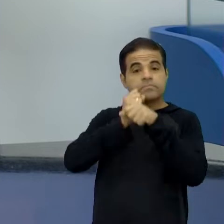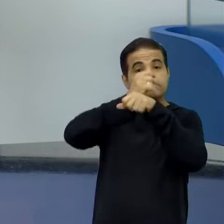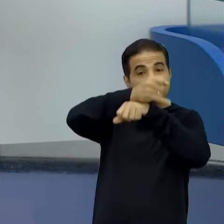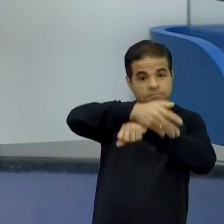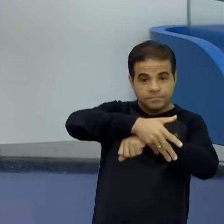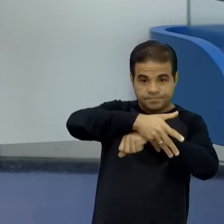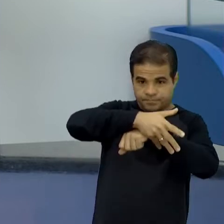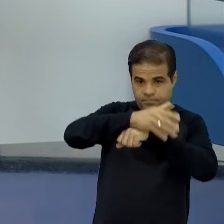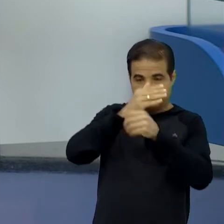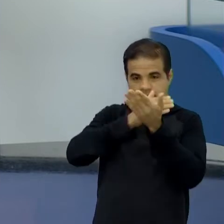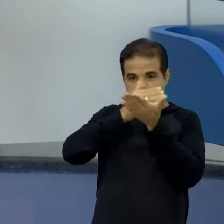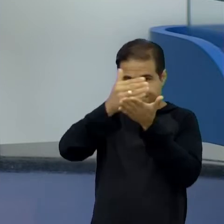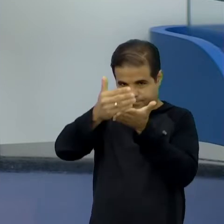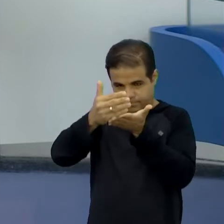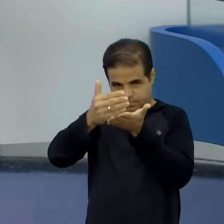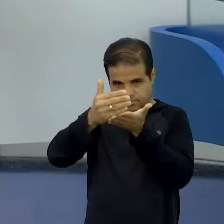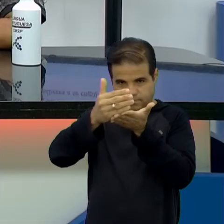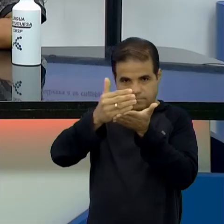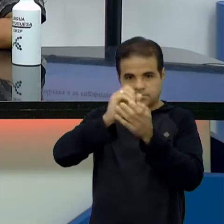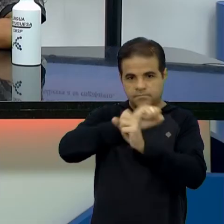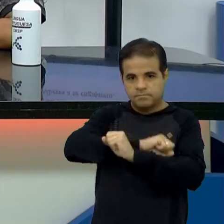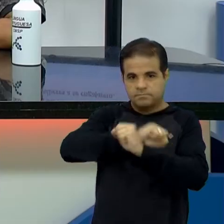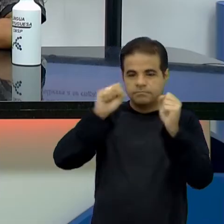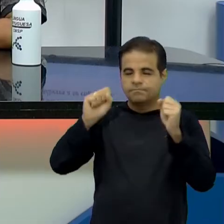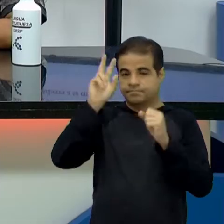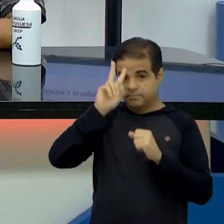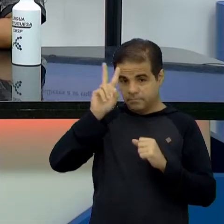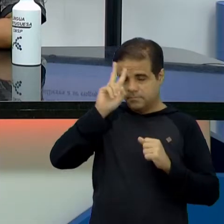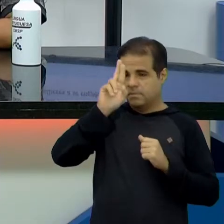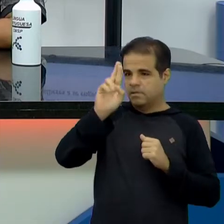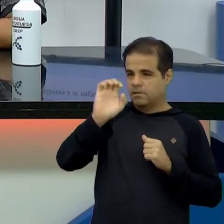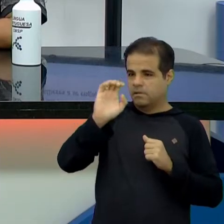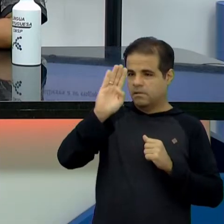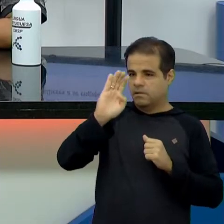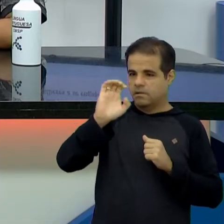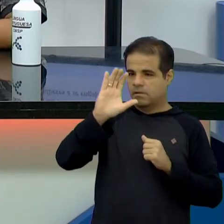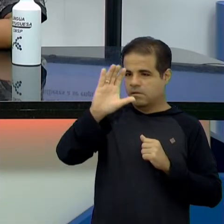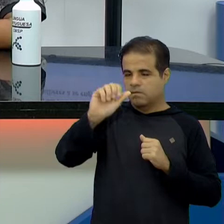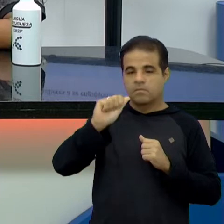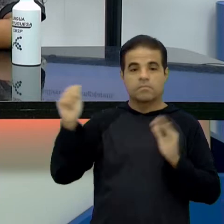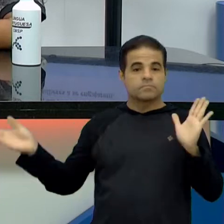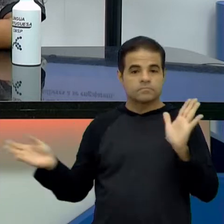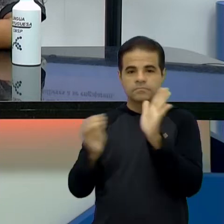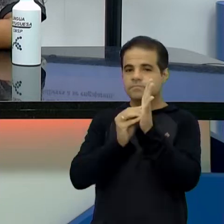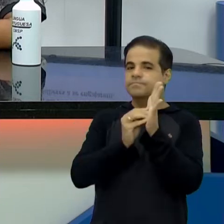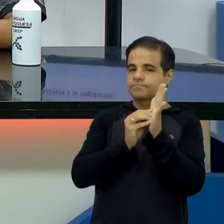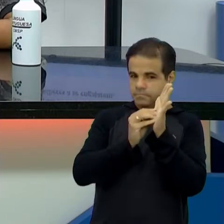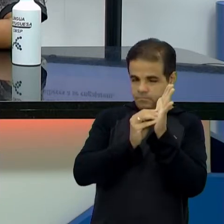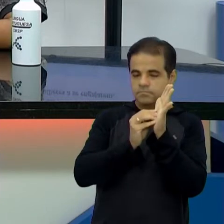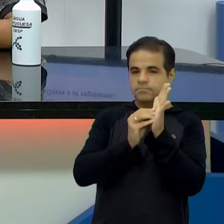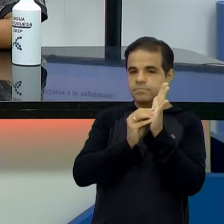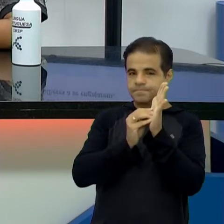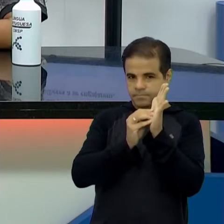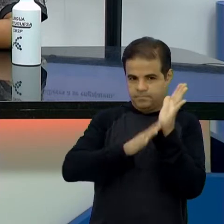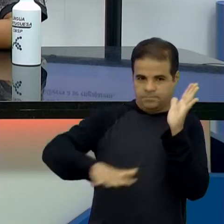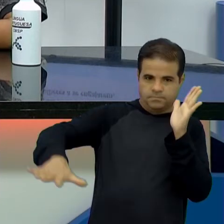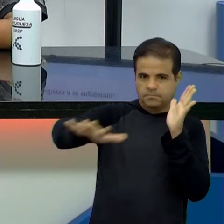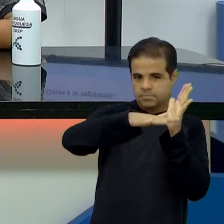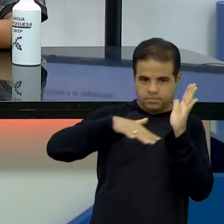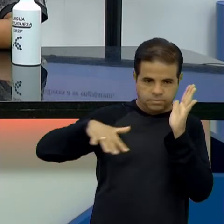era no começo da manhã ou era Eu lembro alta que a madrugada. Rebeca, eu ficava ali Rebeca colocando também, que eu fazia nossa, foi questão demais. também, como